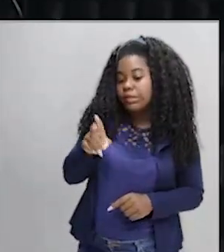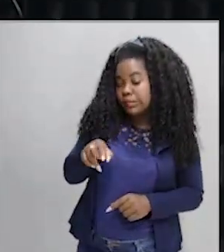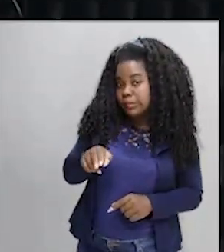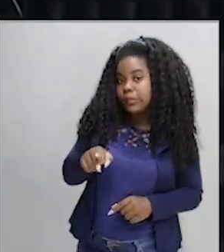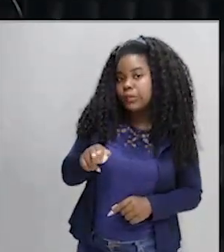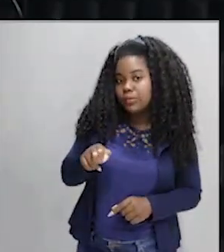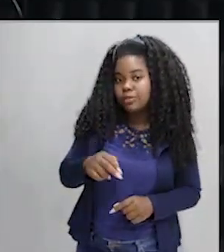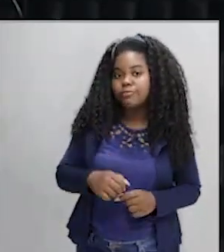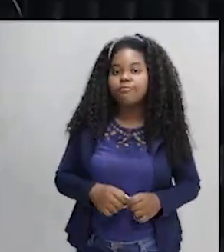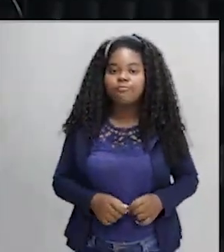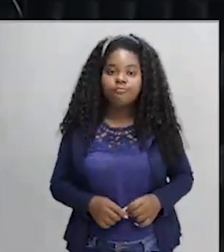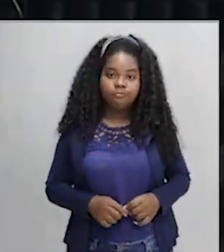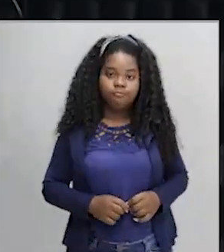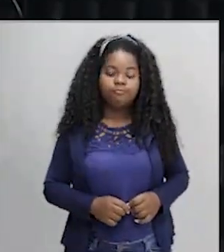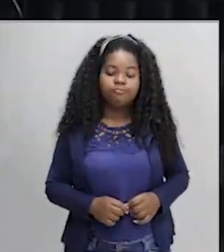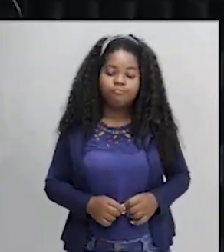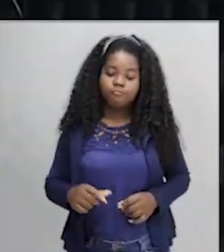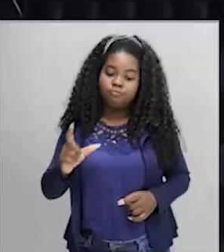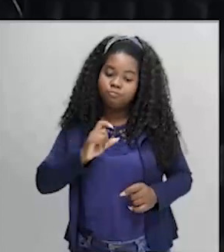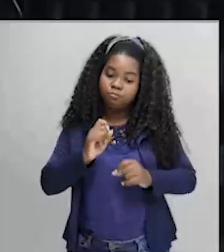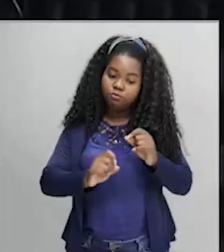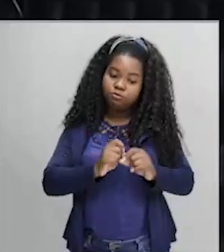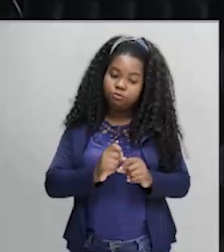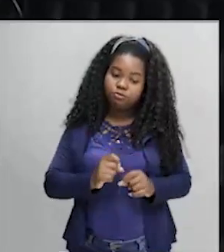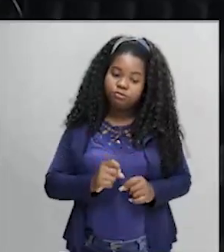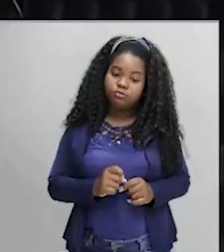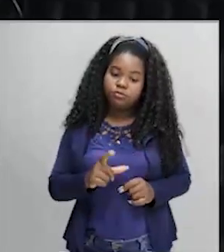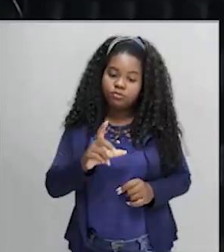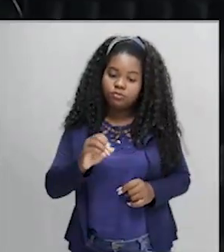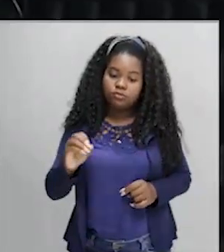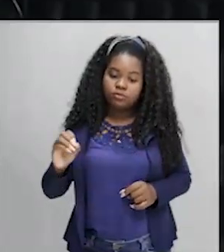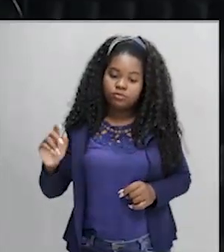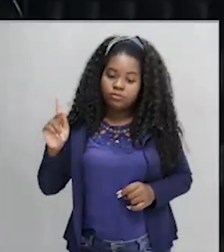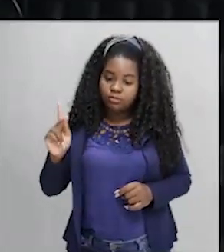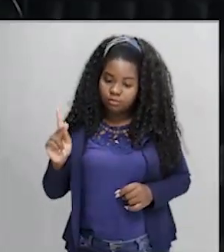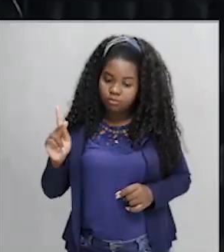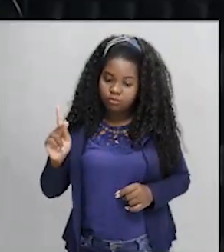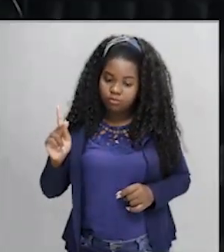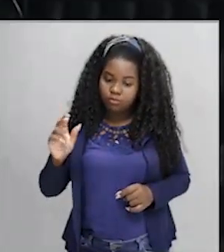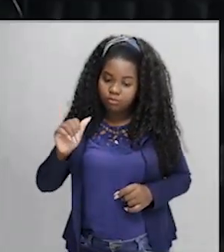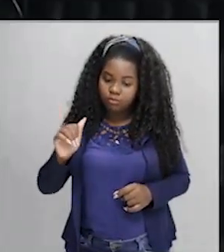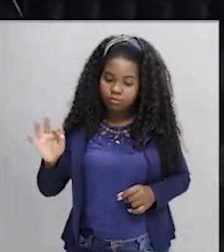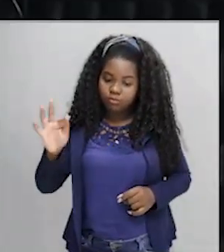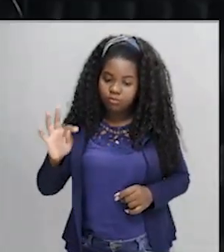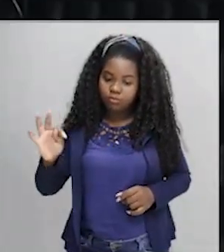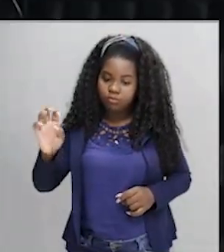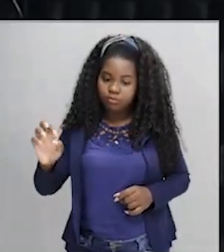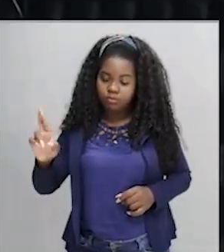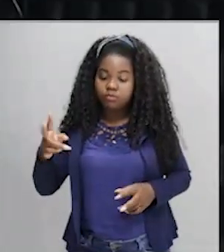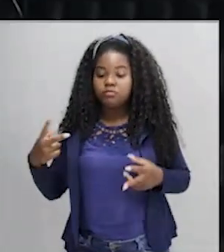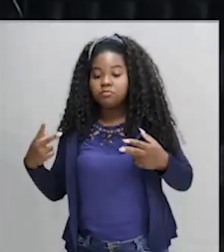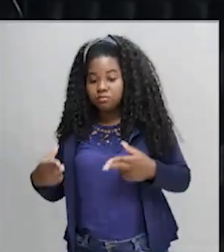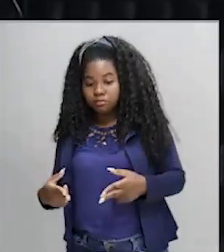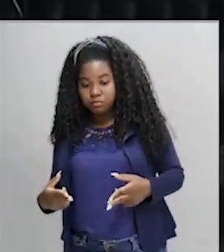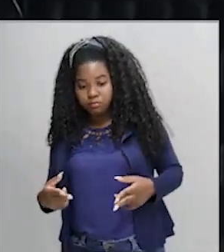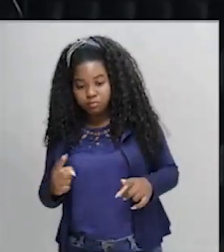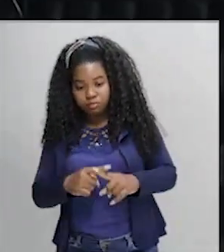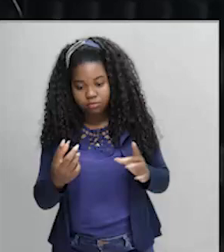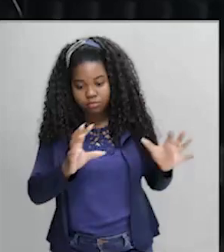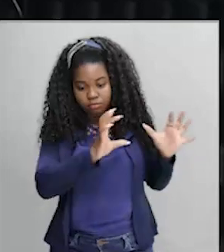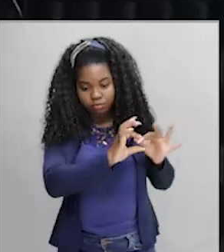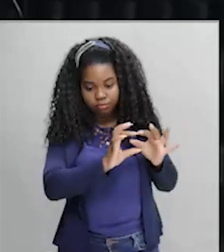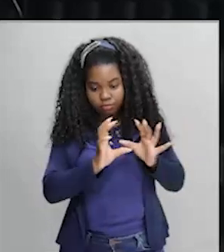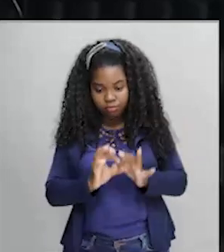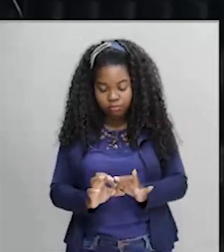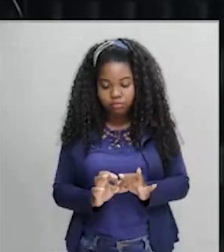menor. Nesse caso, o que, que eu tenho aqui? Look after é o mesmo verbo look, ó, que a gente viu aqui. Só que nesse contexto,